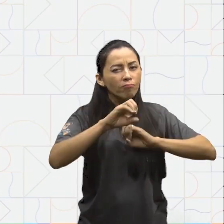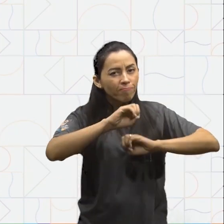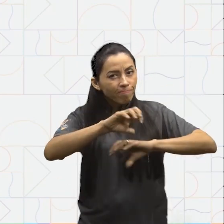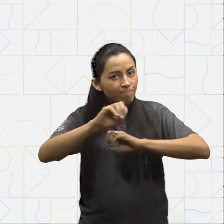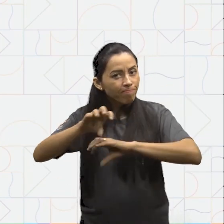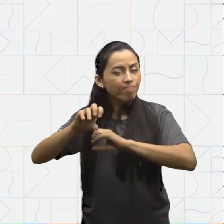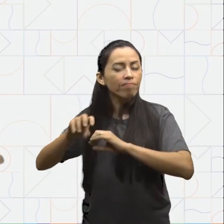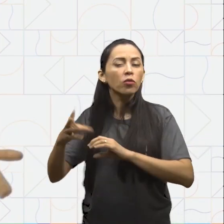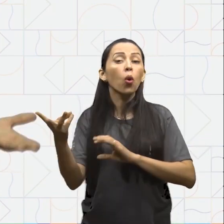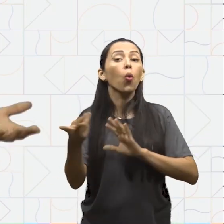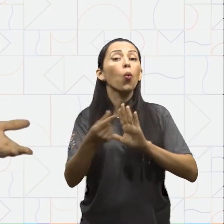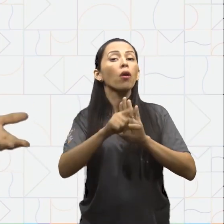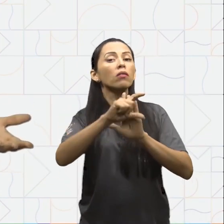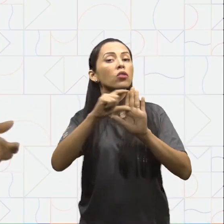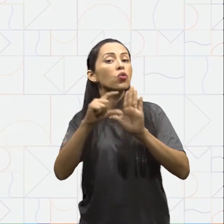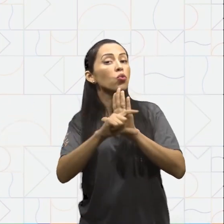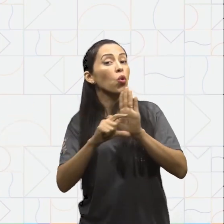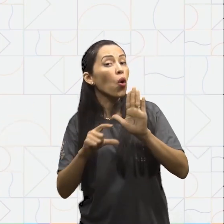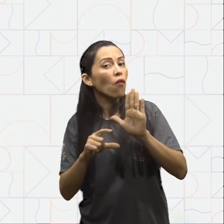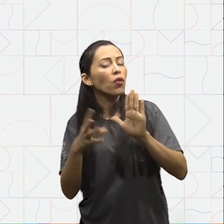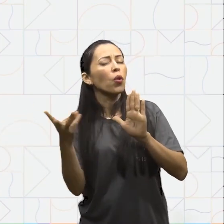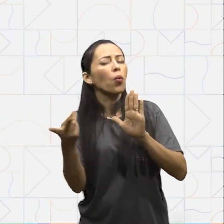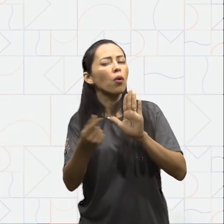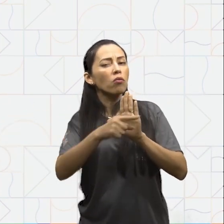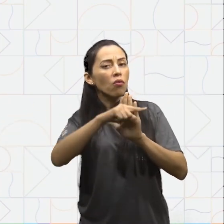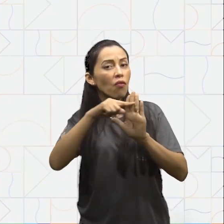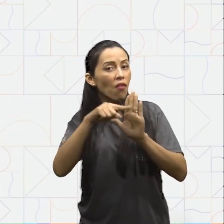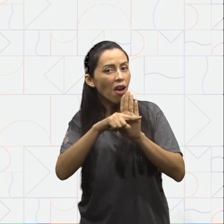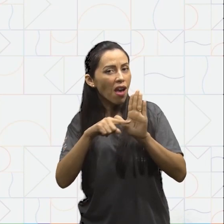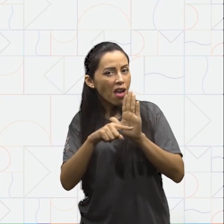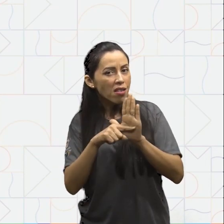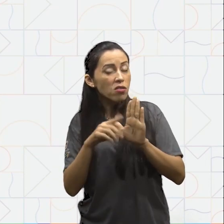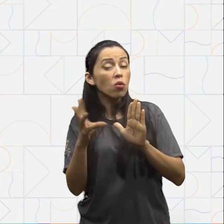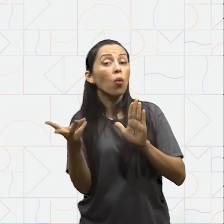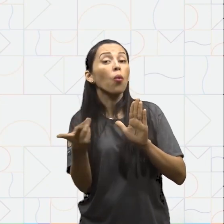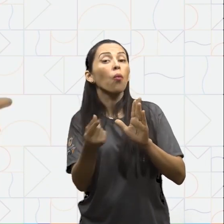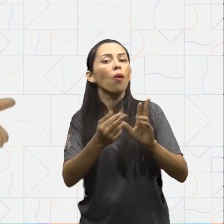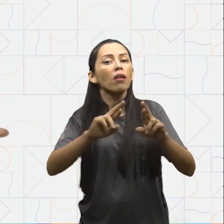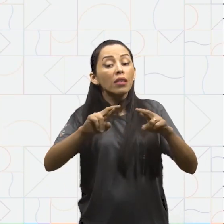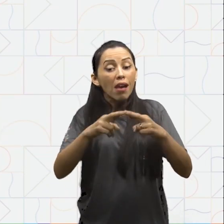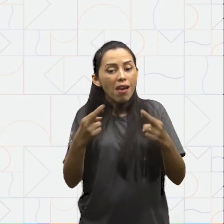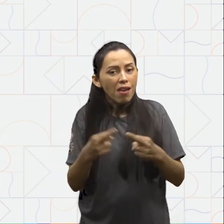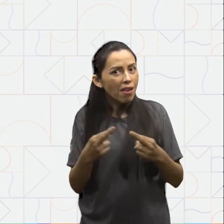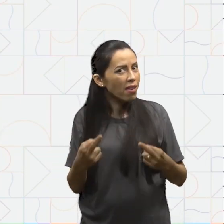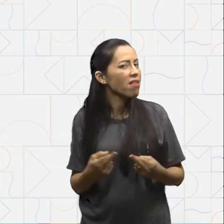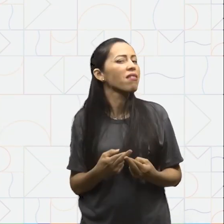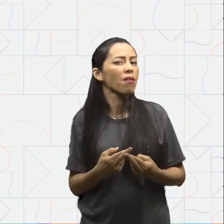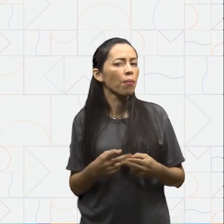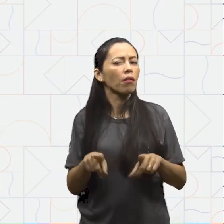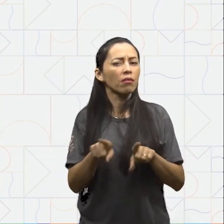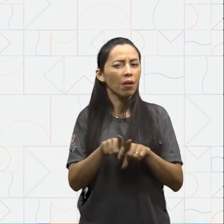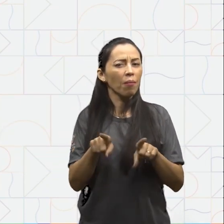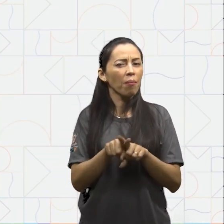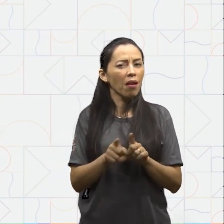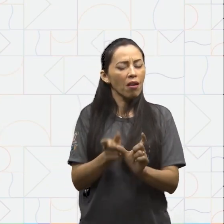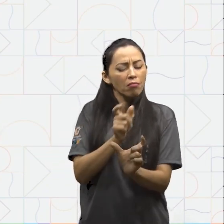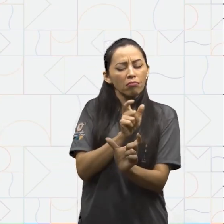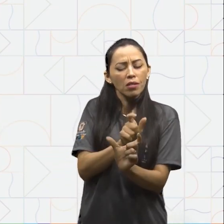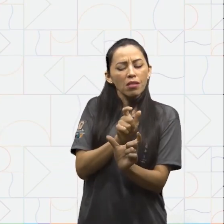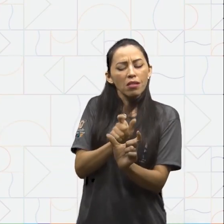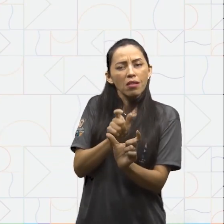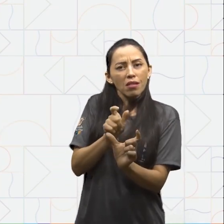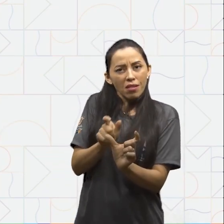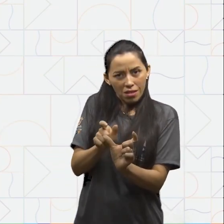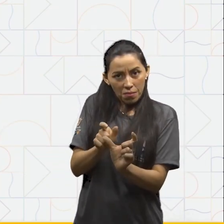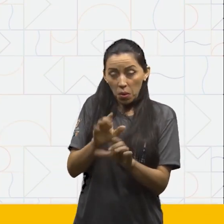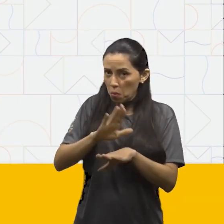quantas estrofes, quantos versos, quantas rimas. Vimos até a brincadeira com as sílabas, aquela que